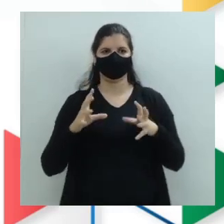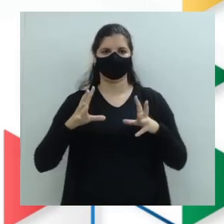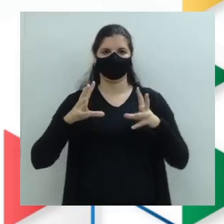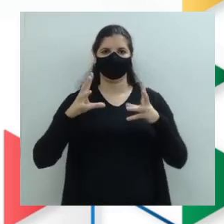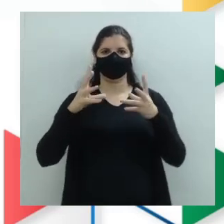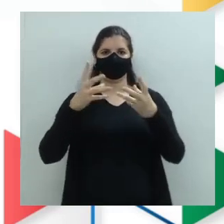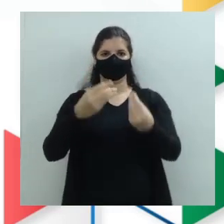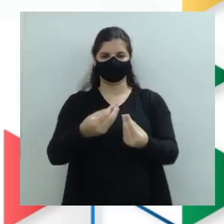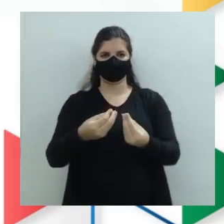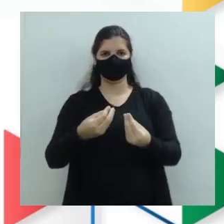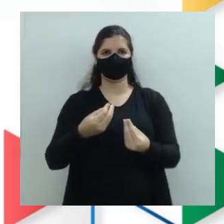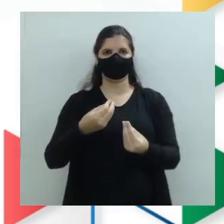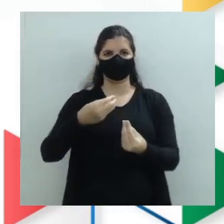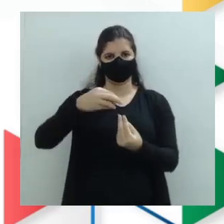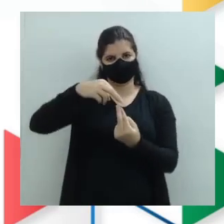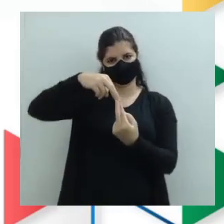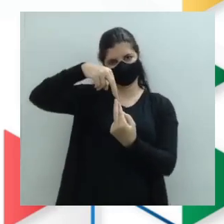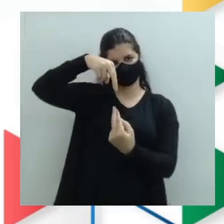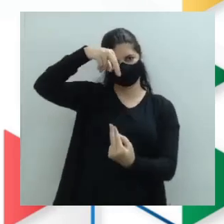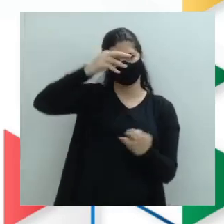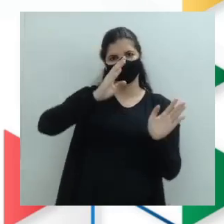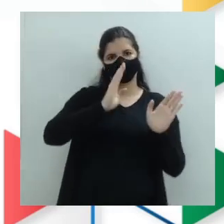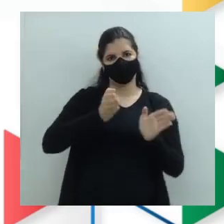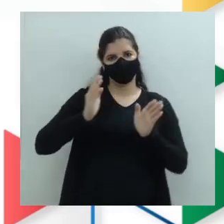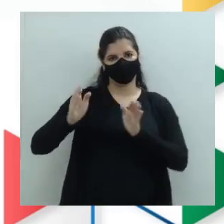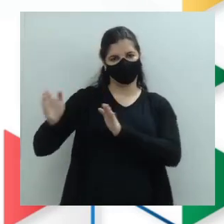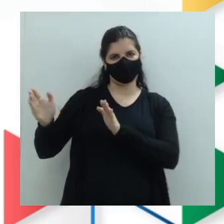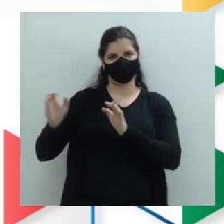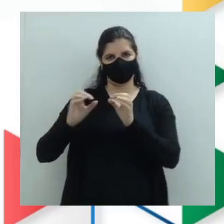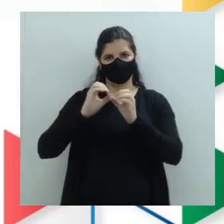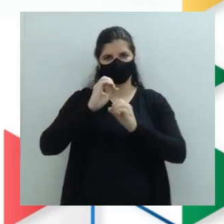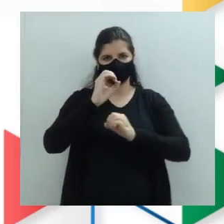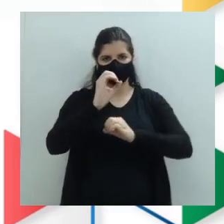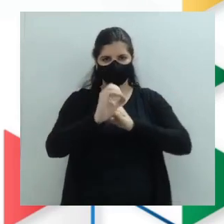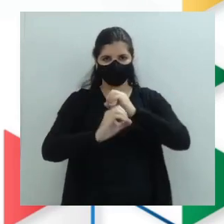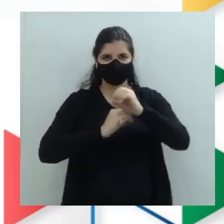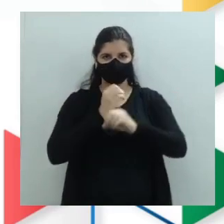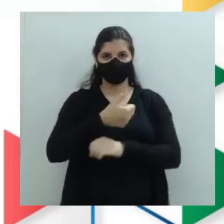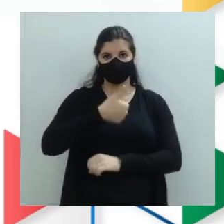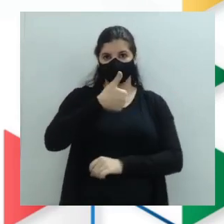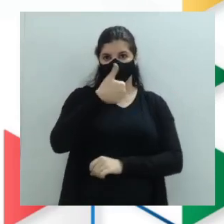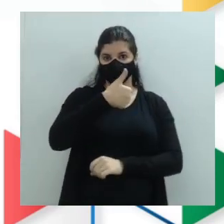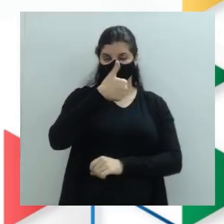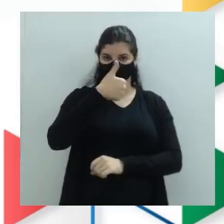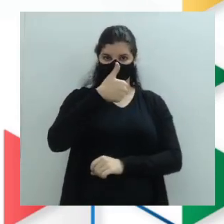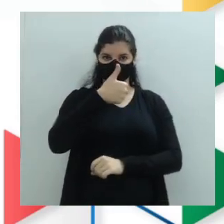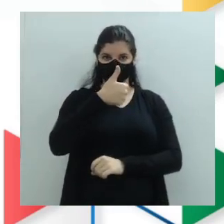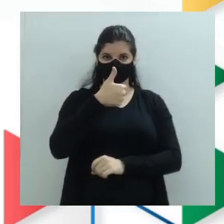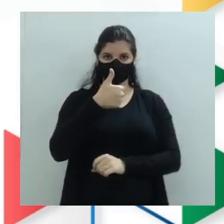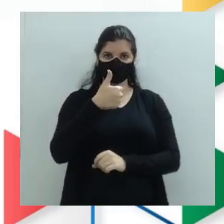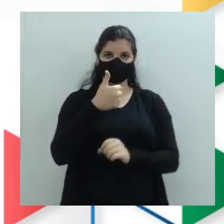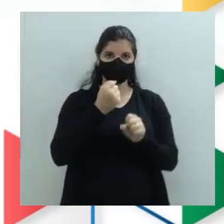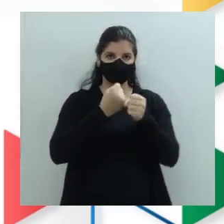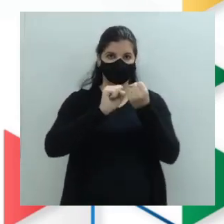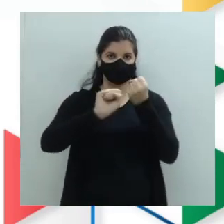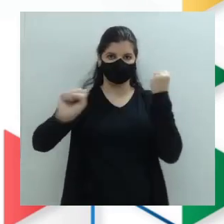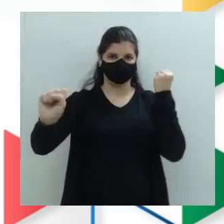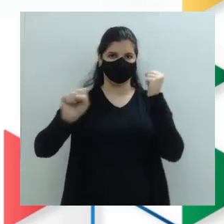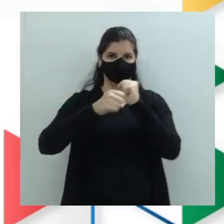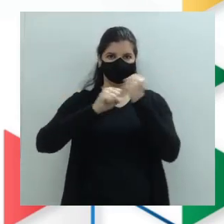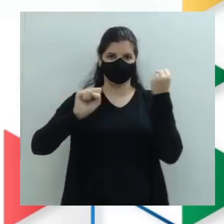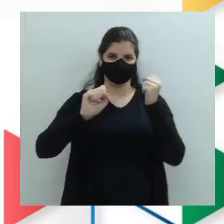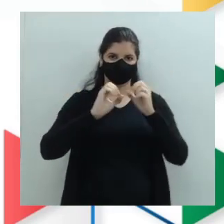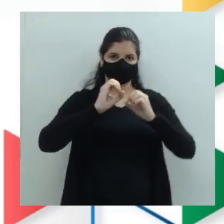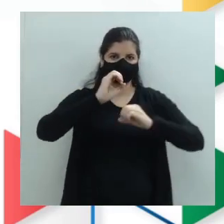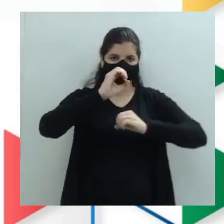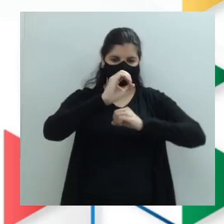essa questão desse ordenamento desses elétrons. Primeiro a gente tem ali uma corrente grande, porque tem um